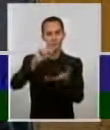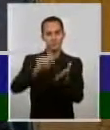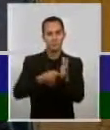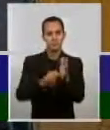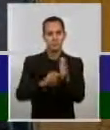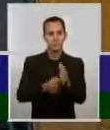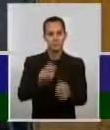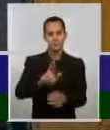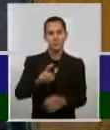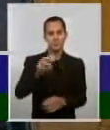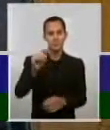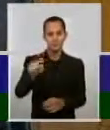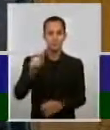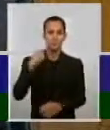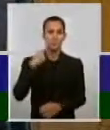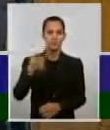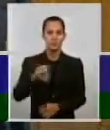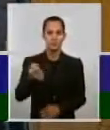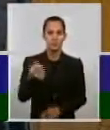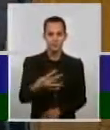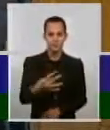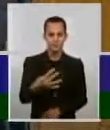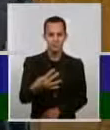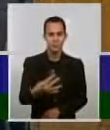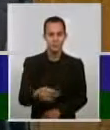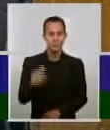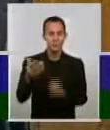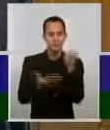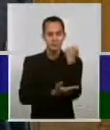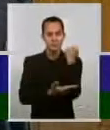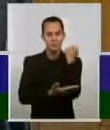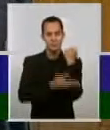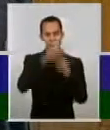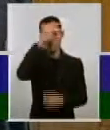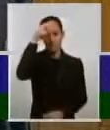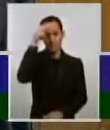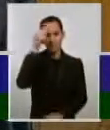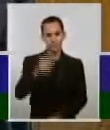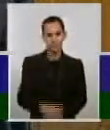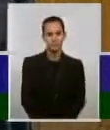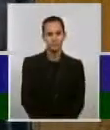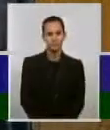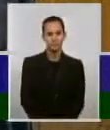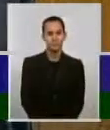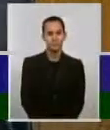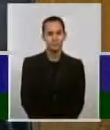sua publicação, Uberlândia, 7 de maio de 2014, Gilmar Machado, prefeito.